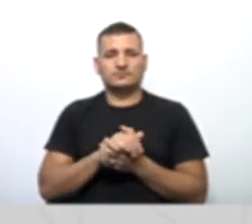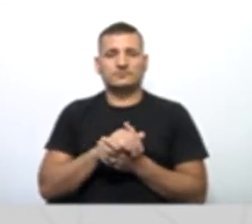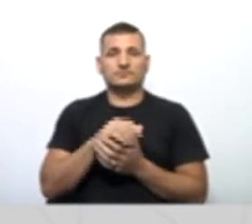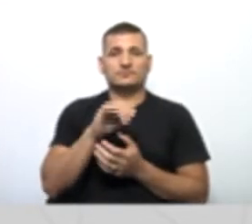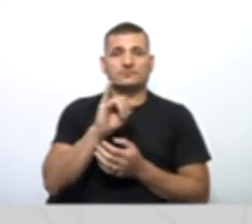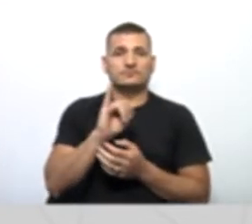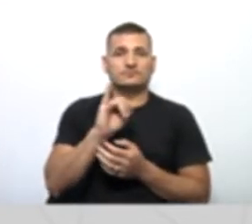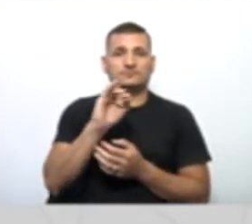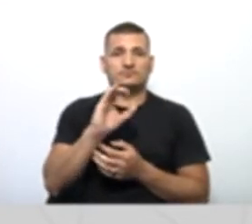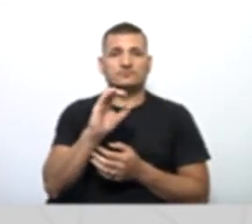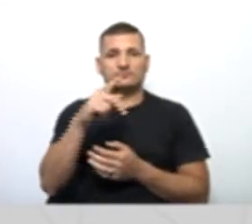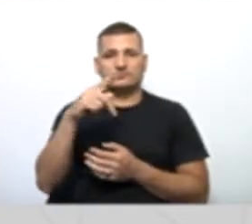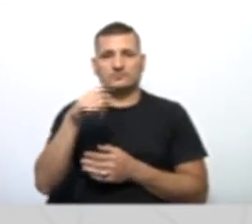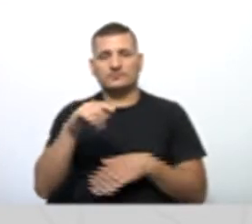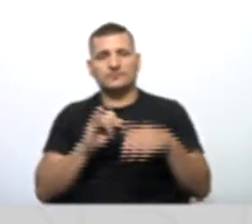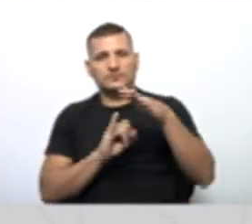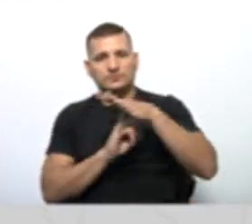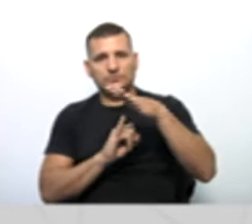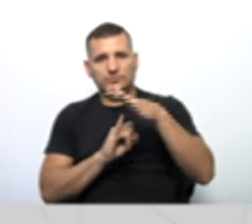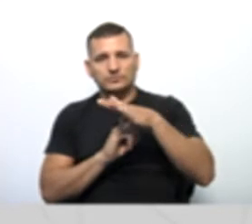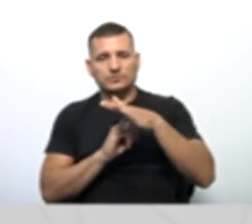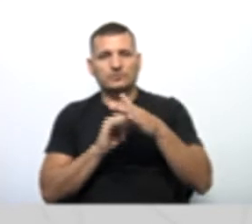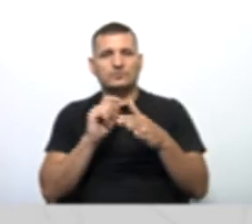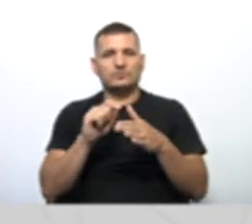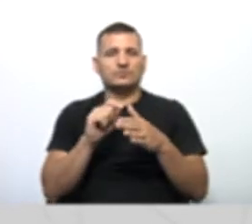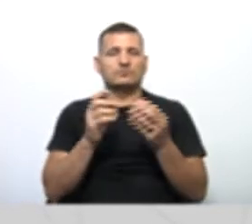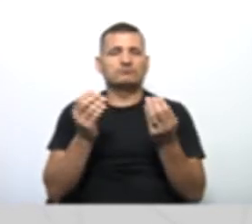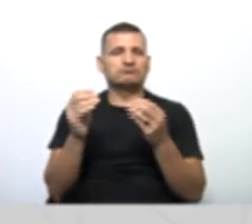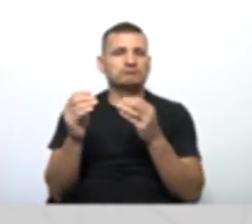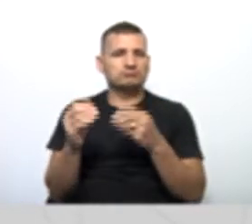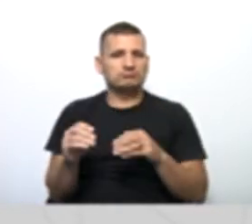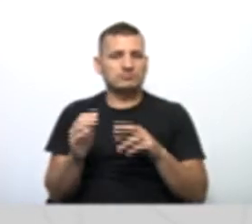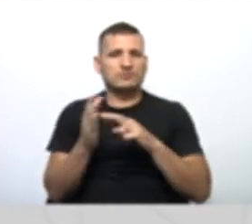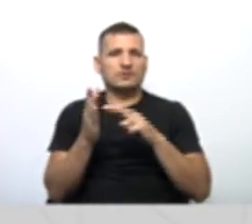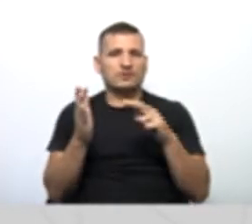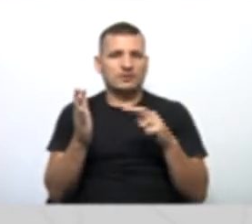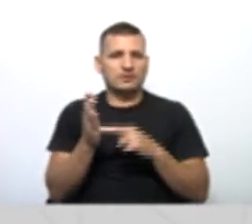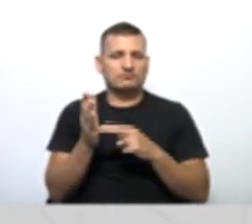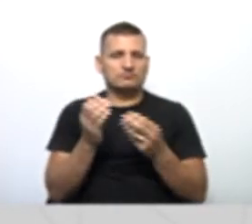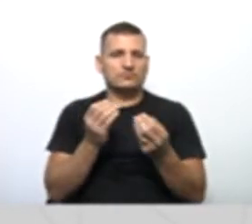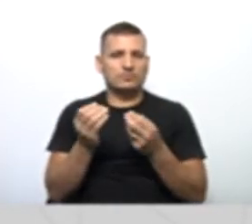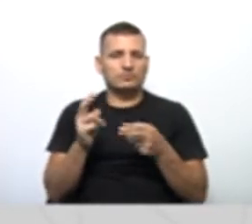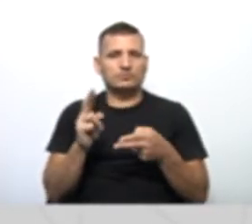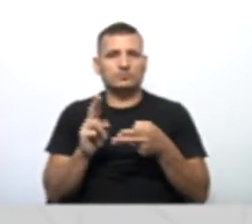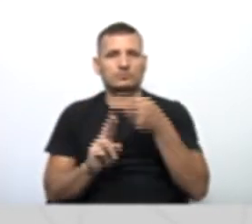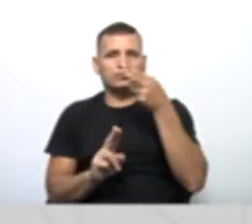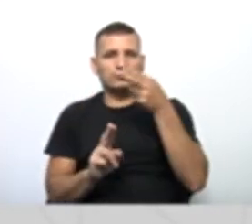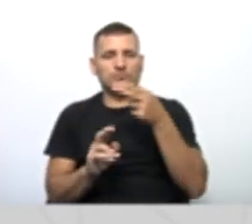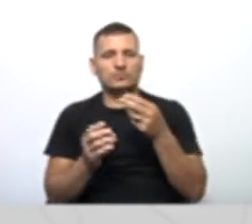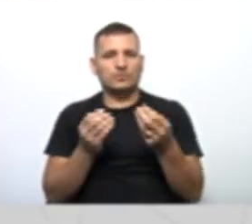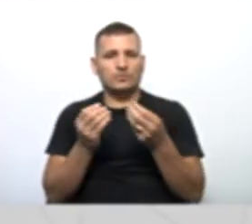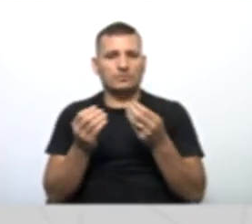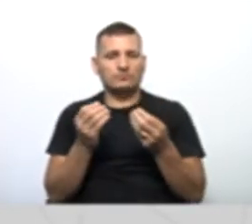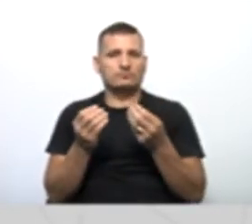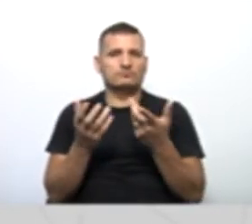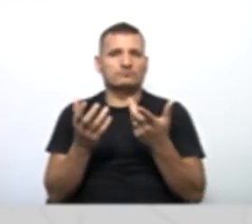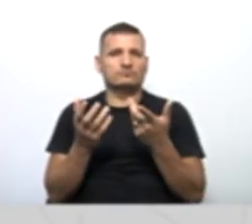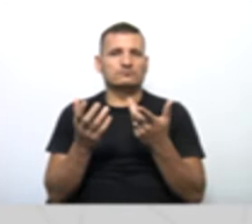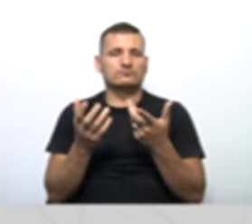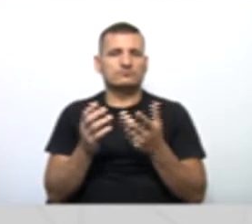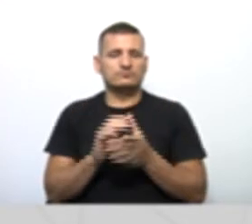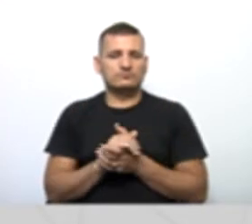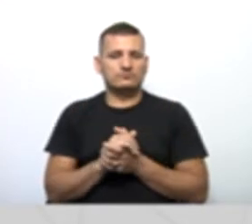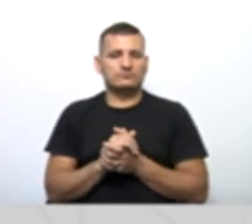chaves públicas do Brasil, que vai colocar os critérios e as normas para licenciamento de autoridades certificadoras,